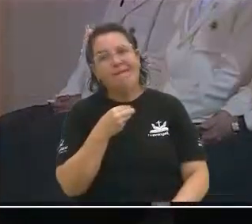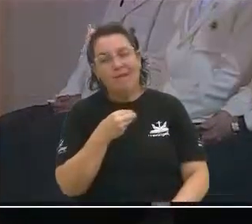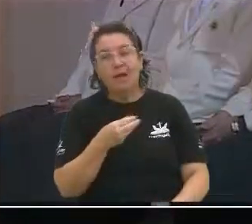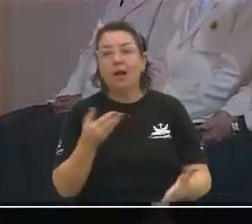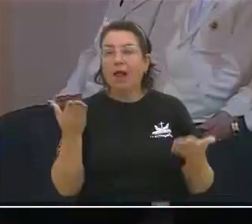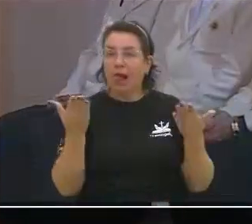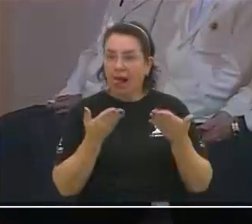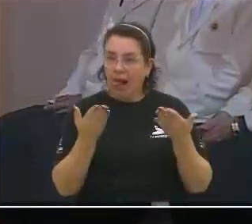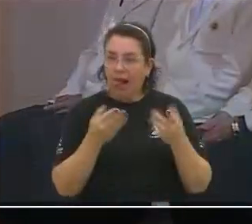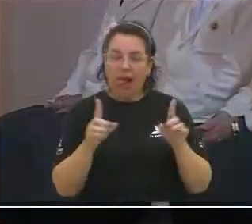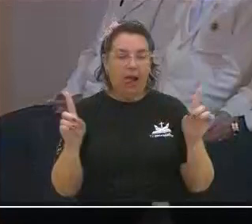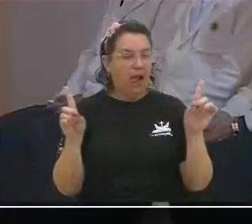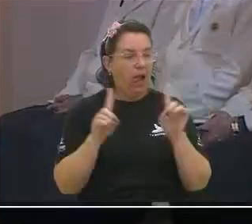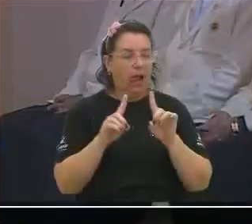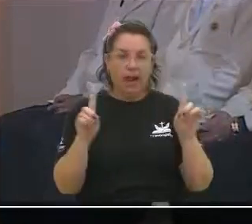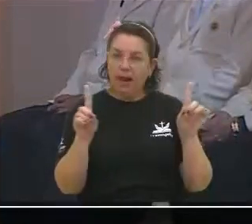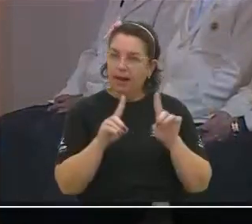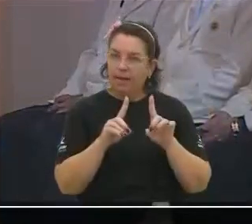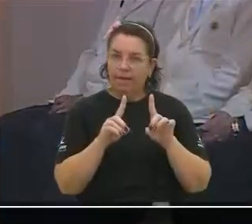hoje não